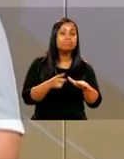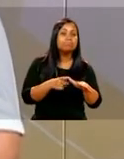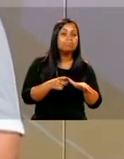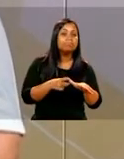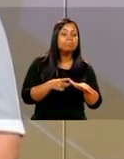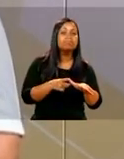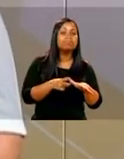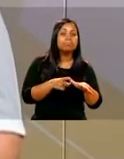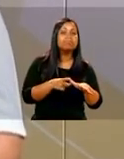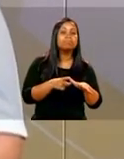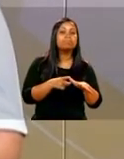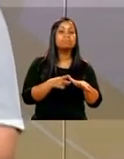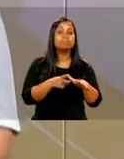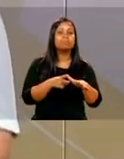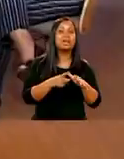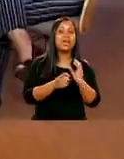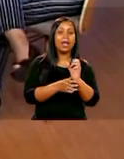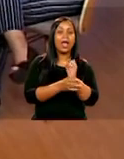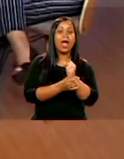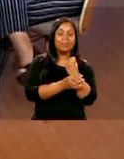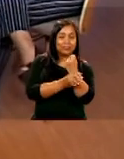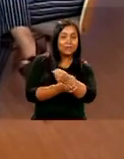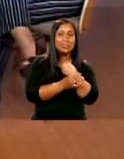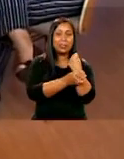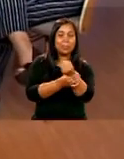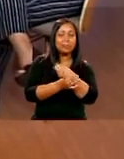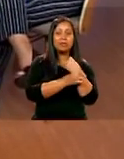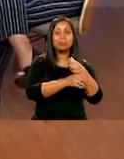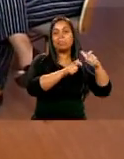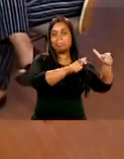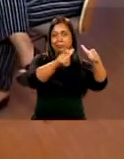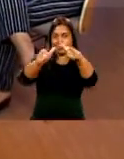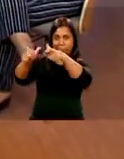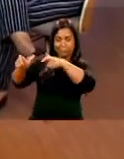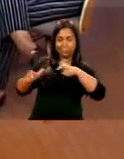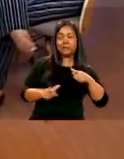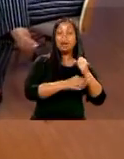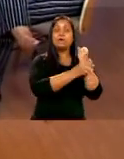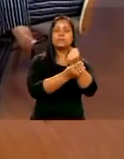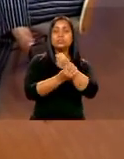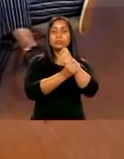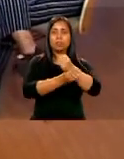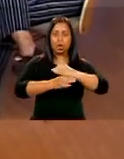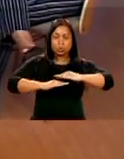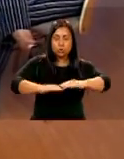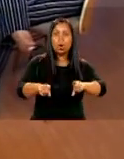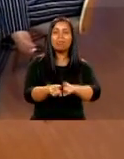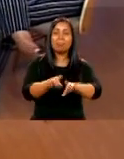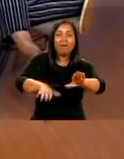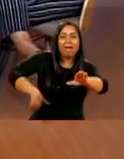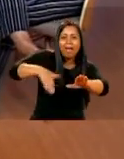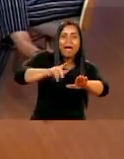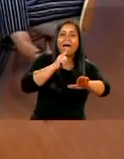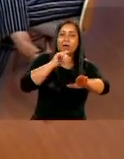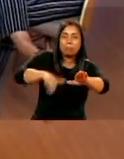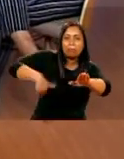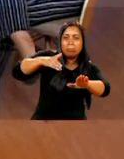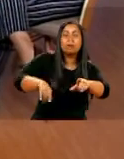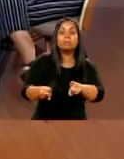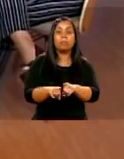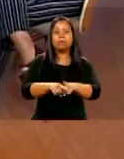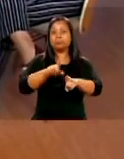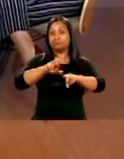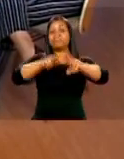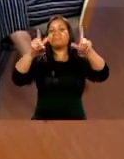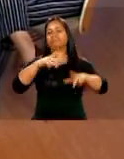psicologia. Eu estou fazendo pela ordem das salas, pela fisioterapia tanto solo quanto aquática, que é um